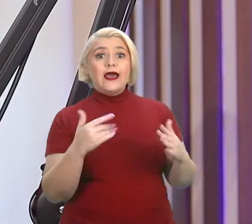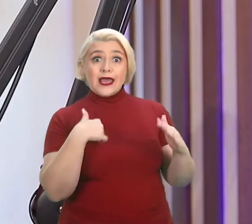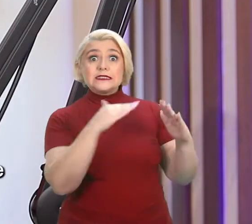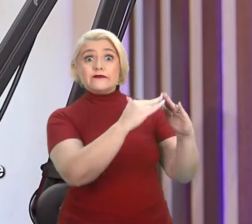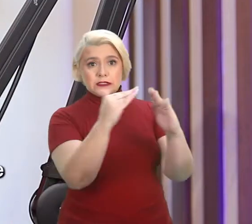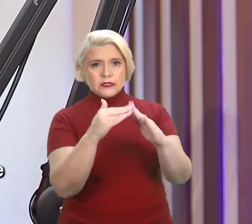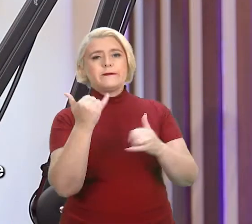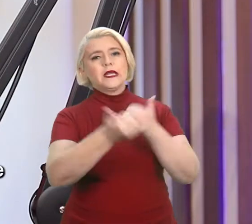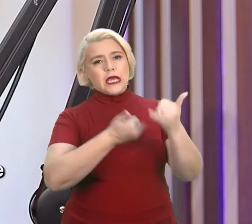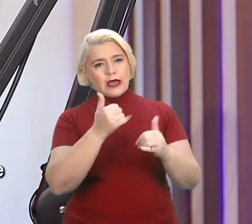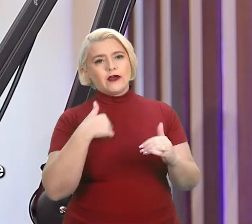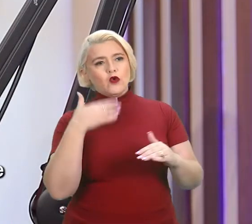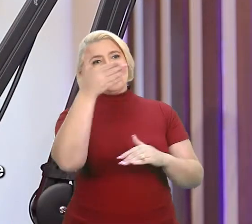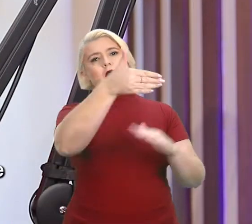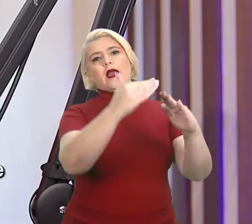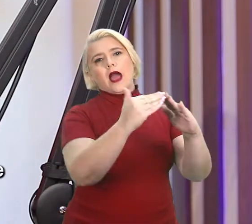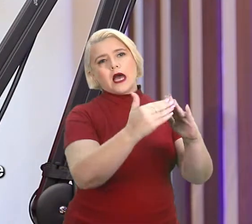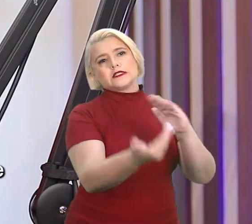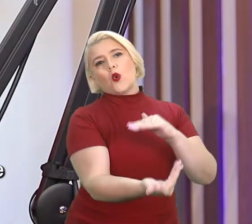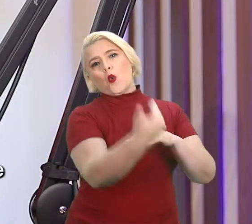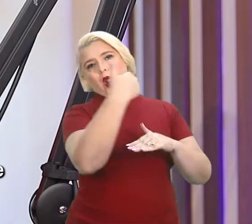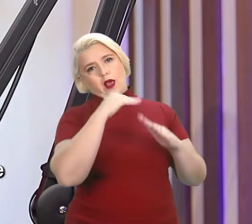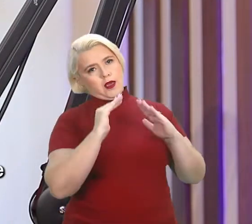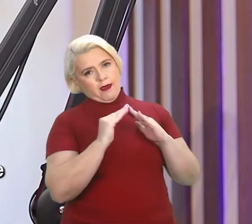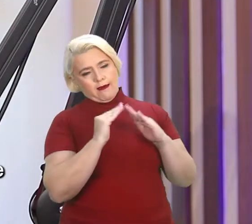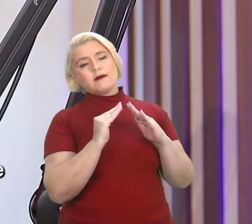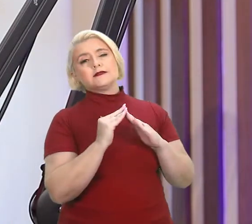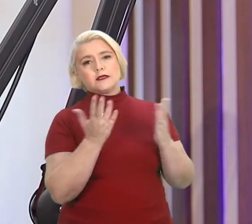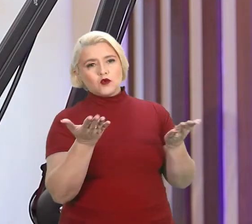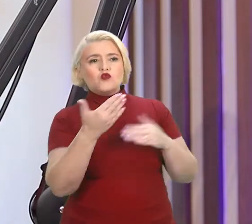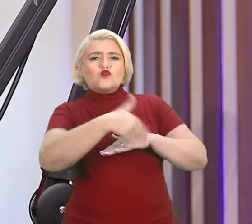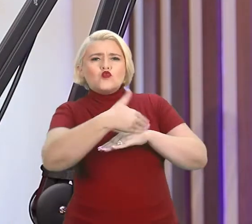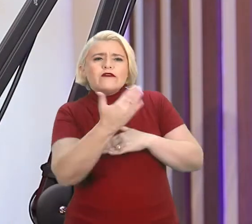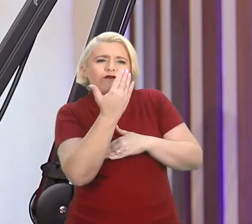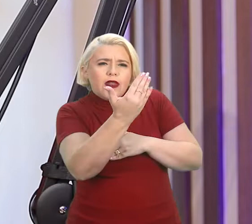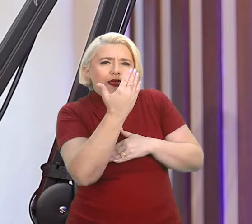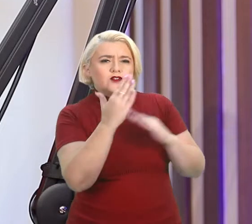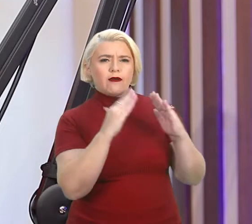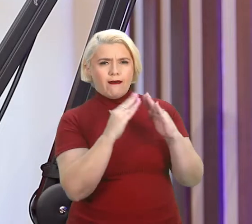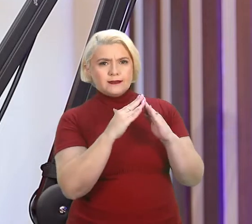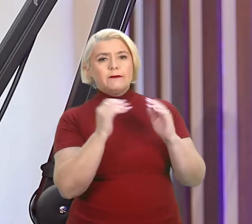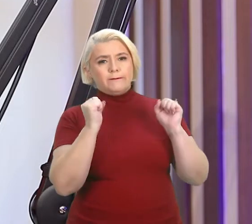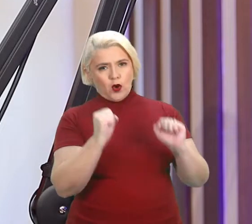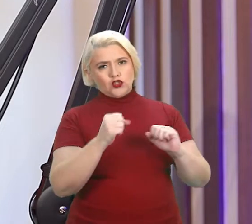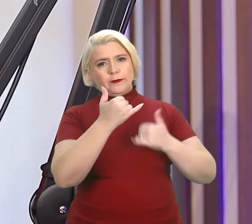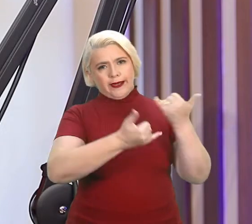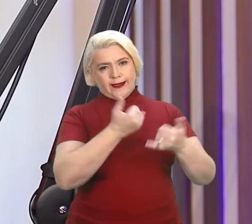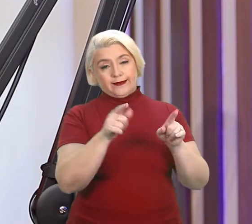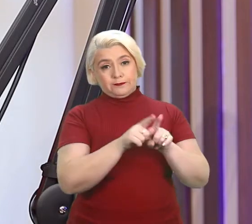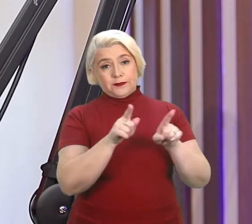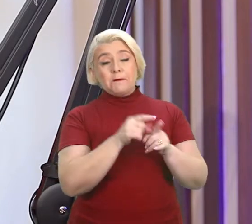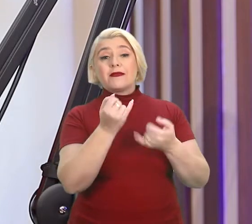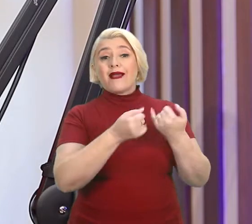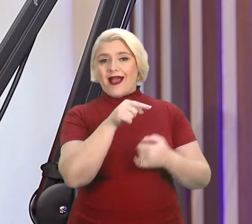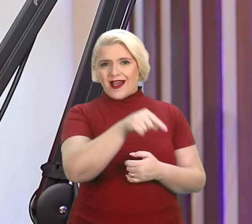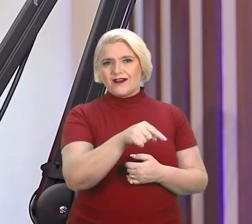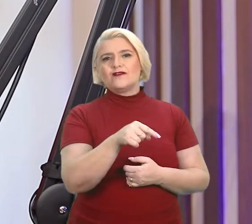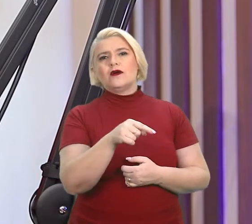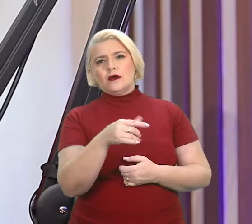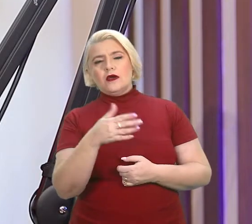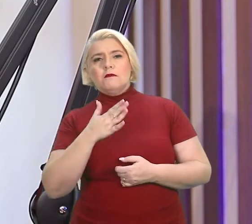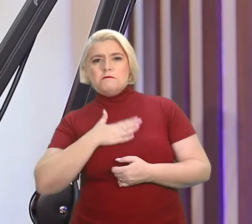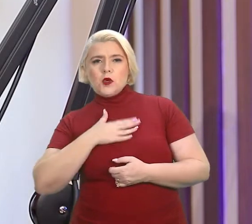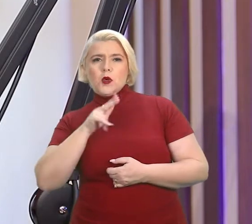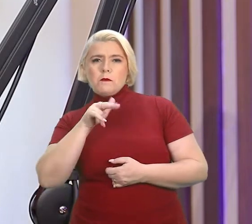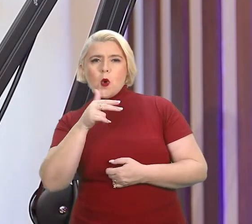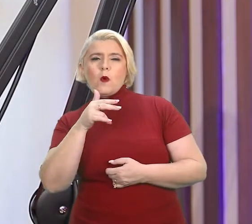casa dela, ou na nossa casa, ou na rua em frente à nossa casa. E aí a gente brincava lá, os meninos brincavam de bola, a gente